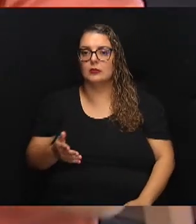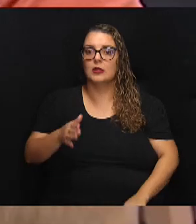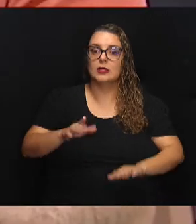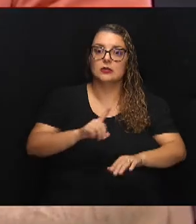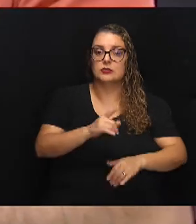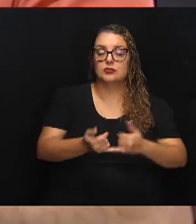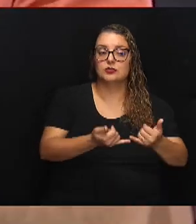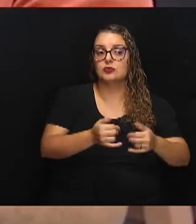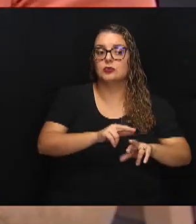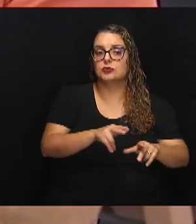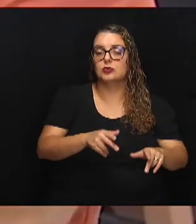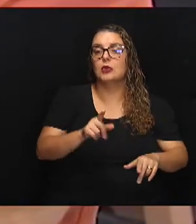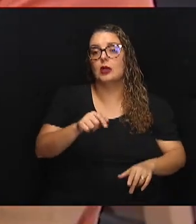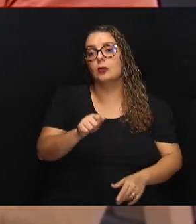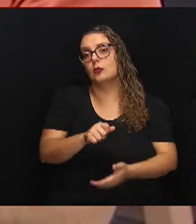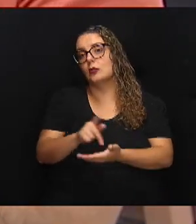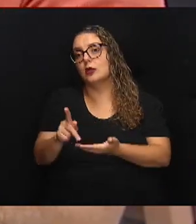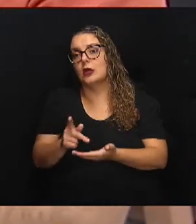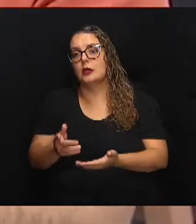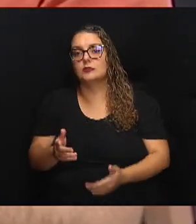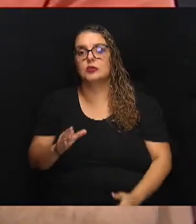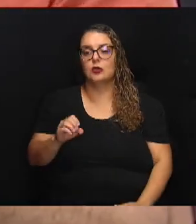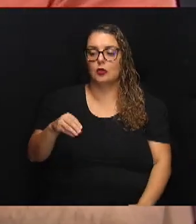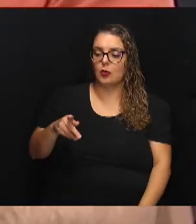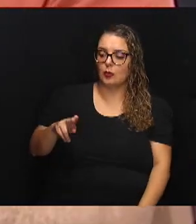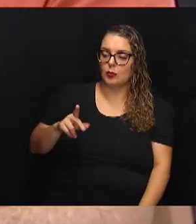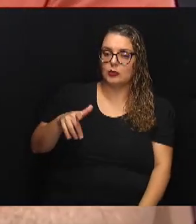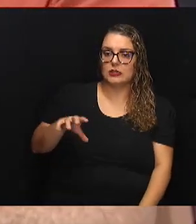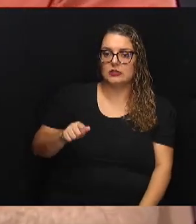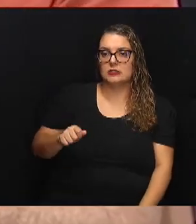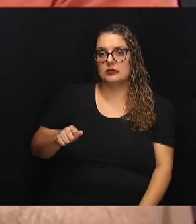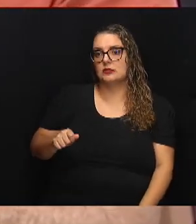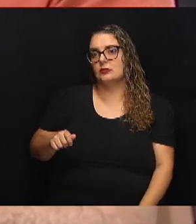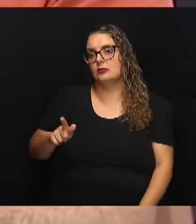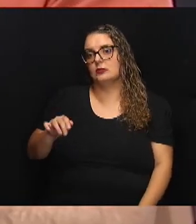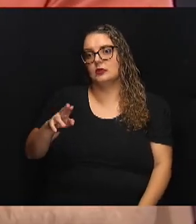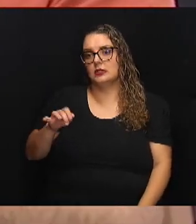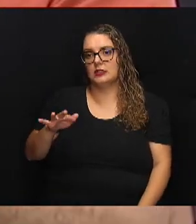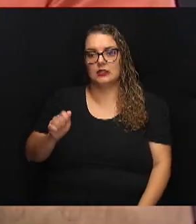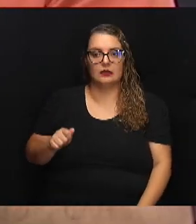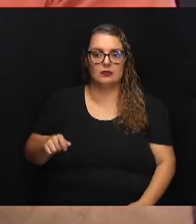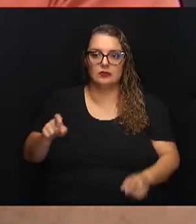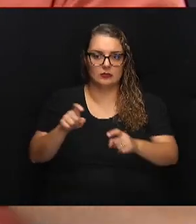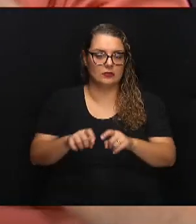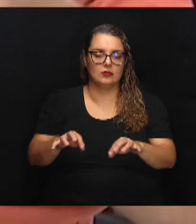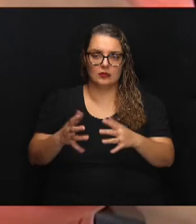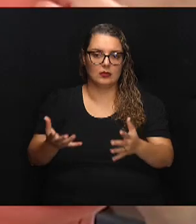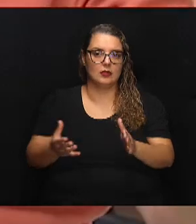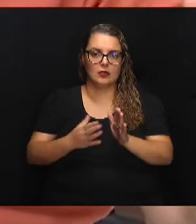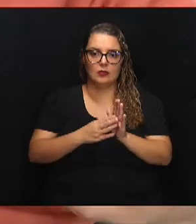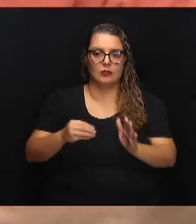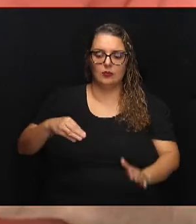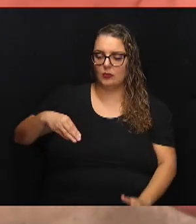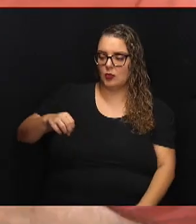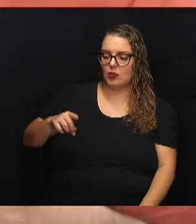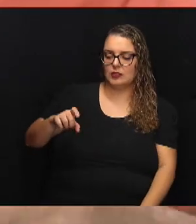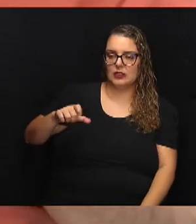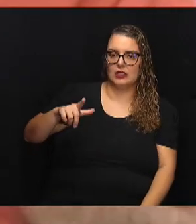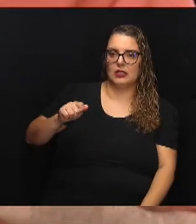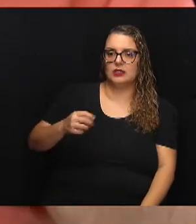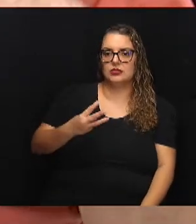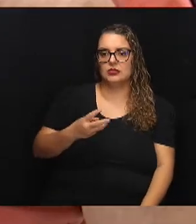se utiliza de computação gráfica, de animação, de modelagem 3D,